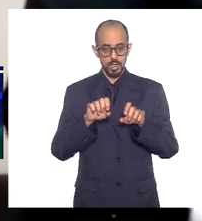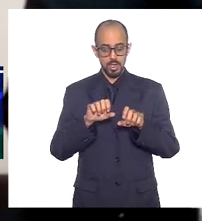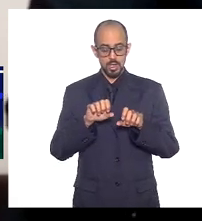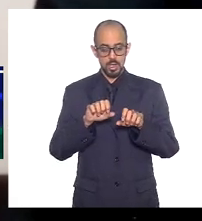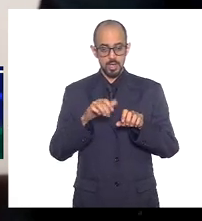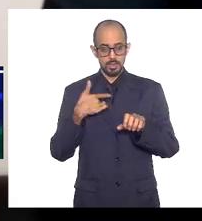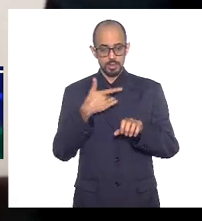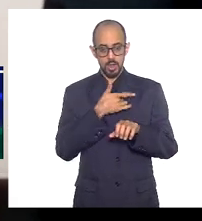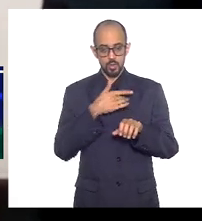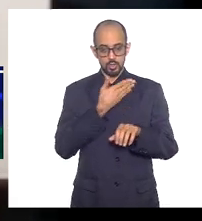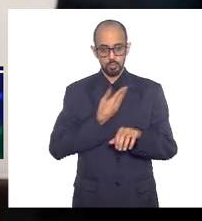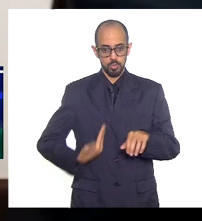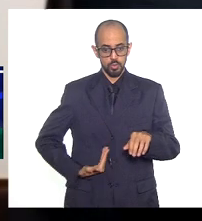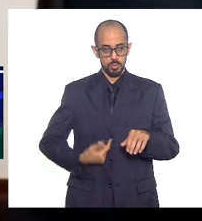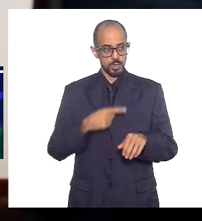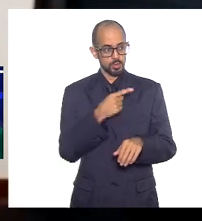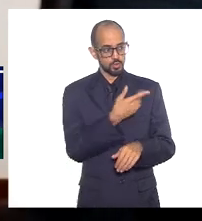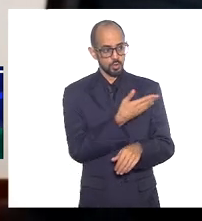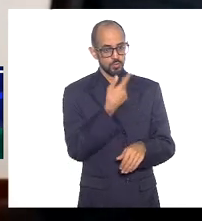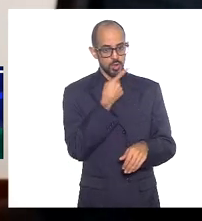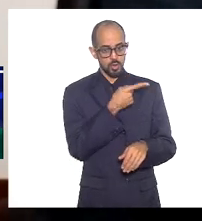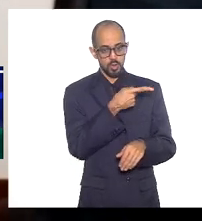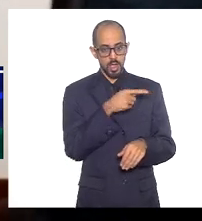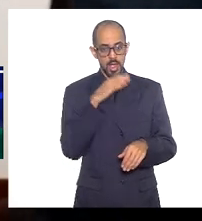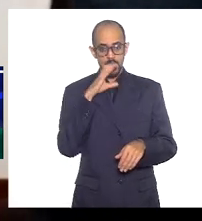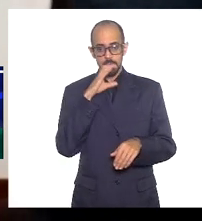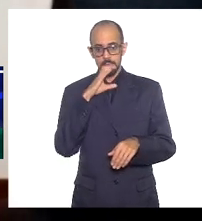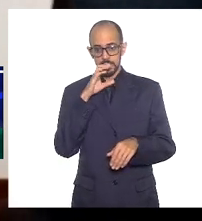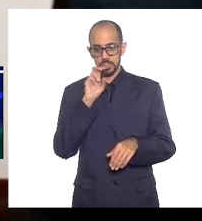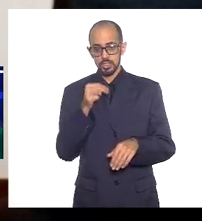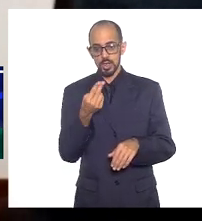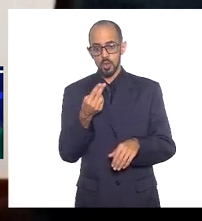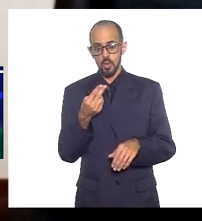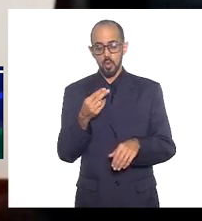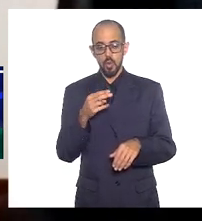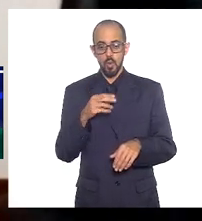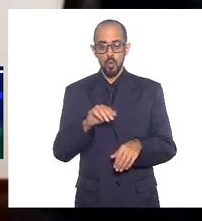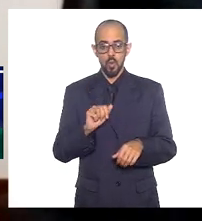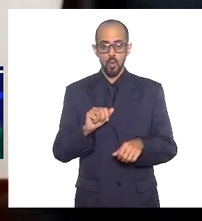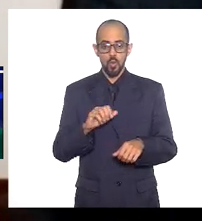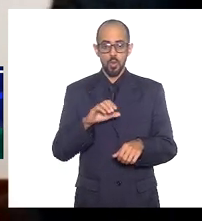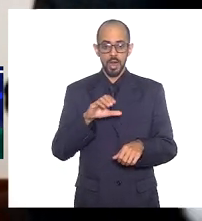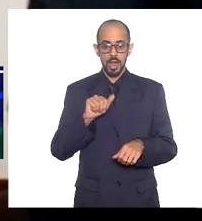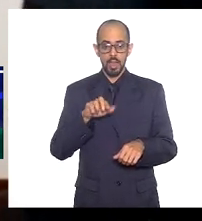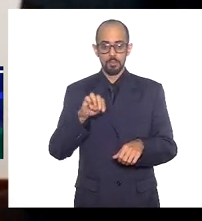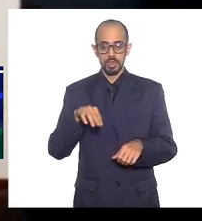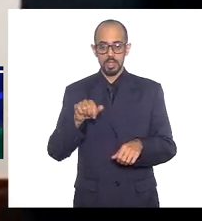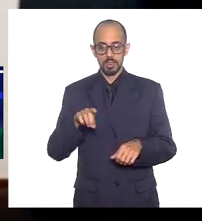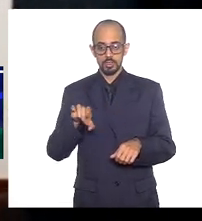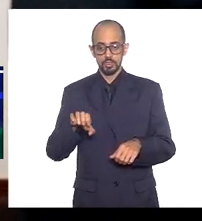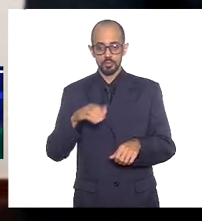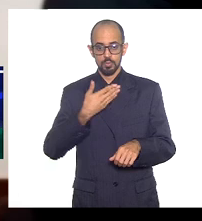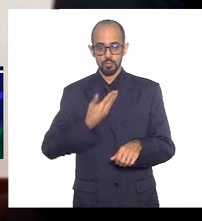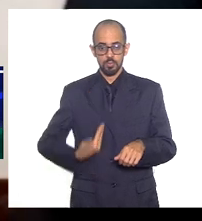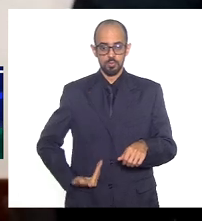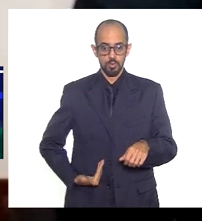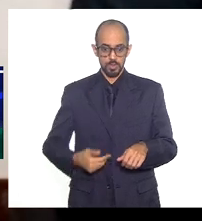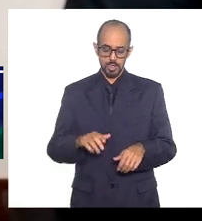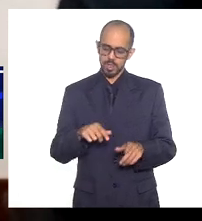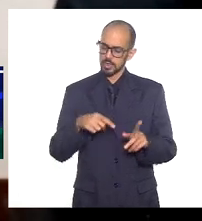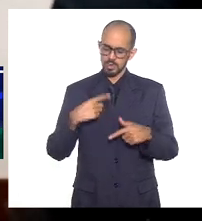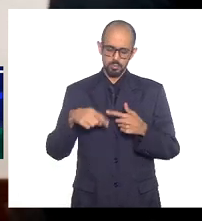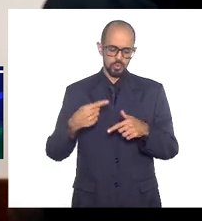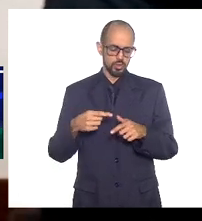Vossa Excelência bota. Exclusivo enfrentamento à emergência ou calamidade de saúde pública sendo permitida acumulação e aí